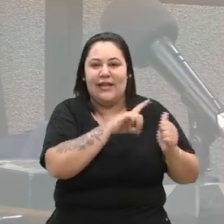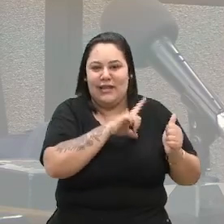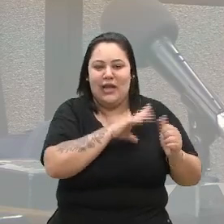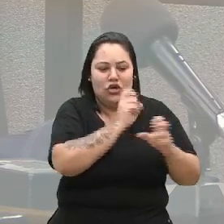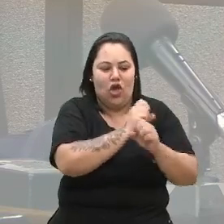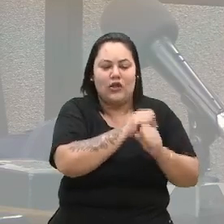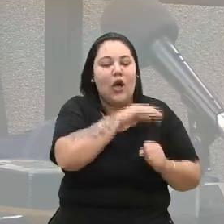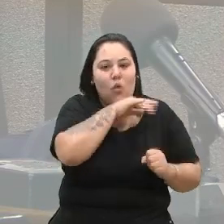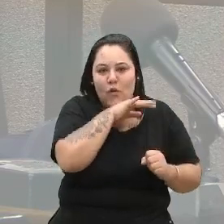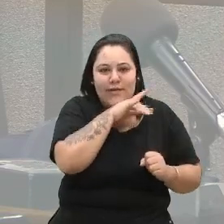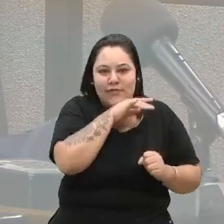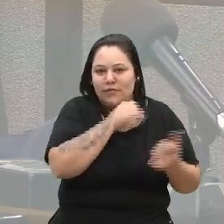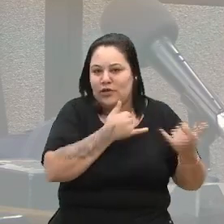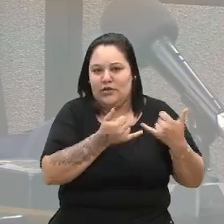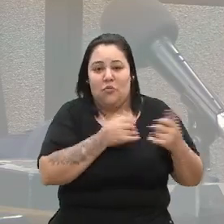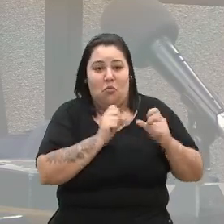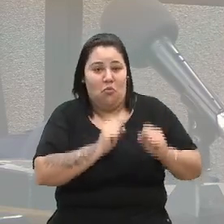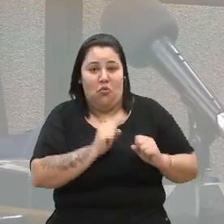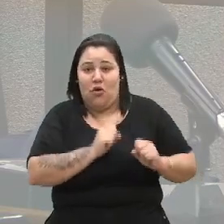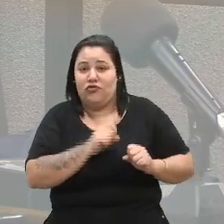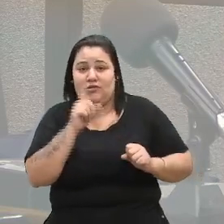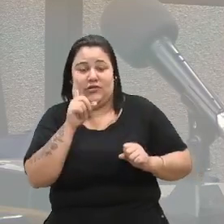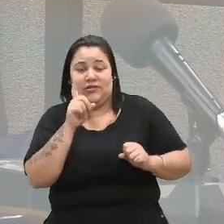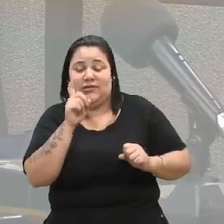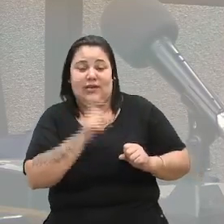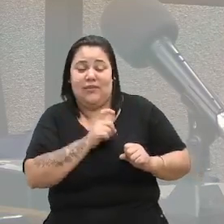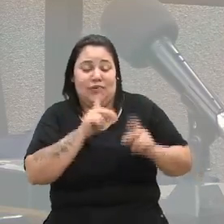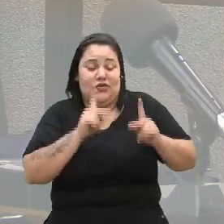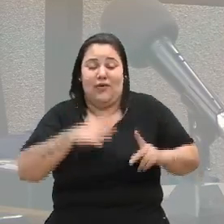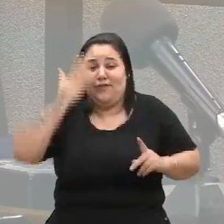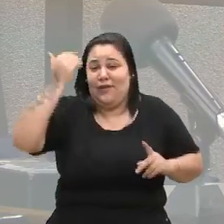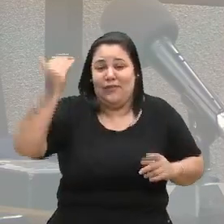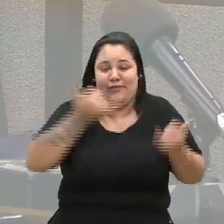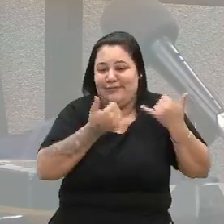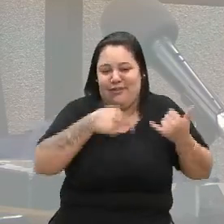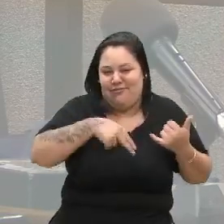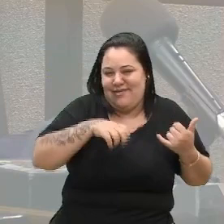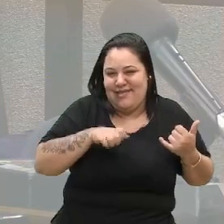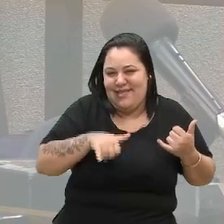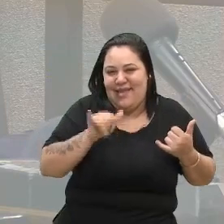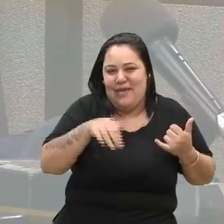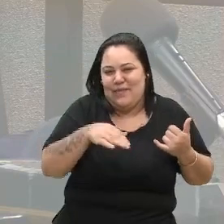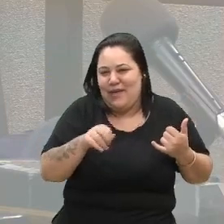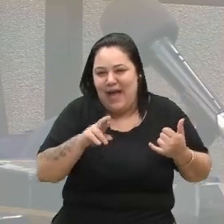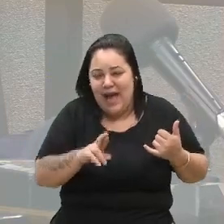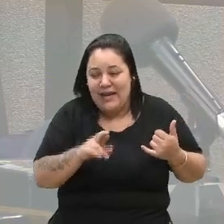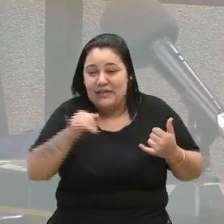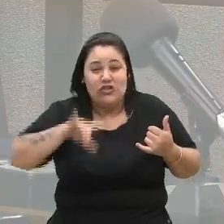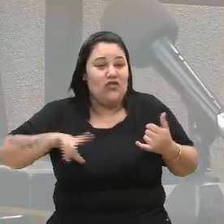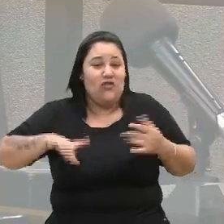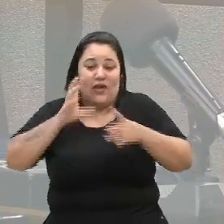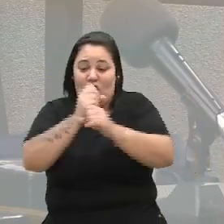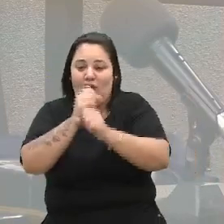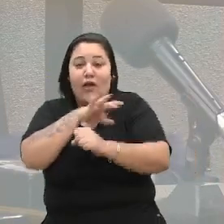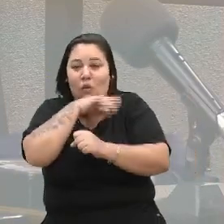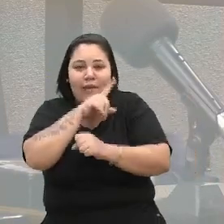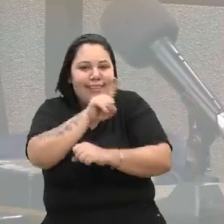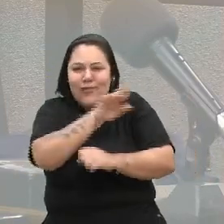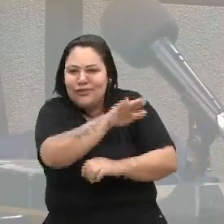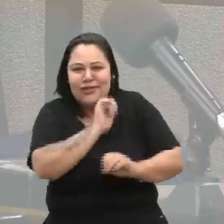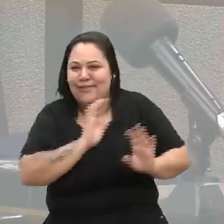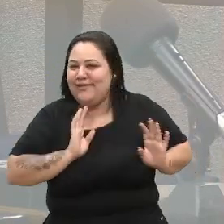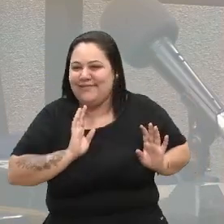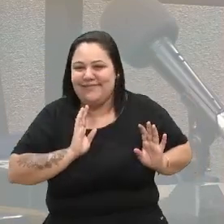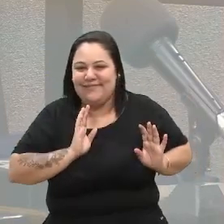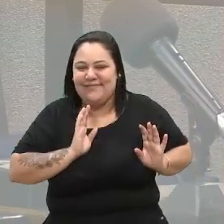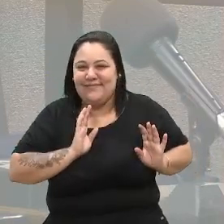notas estão ruins, tu não vai jogar os esportes universitários. É isso que a gente precisa, a virada do jogo está ali. Porque o esporte